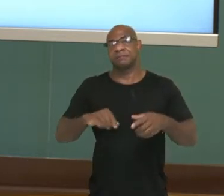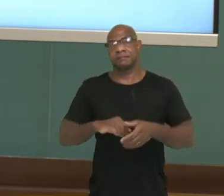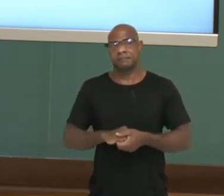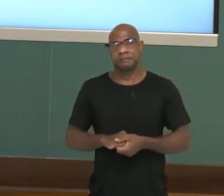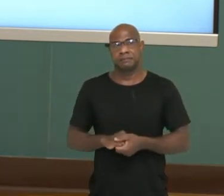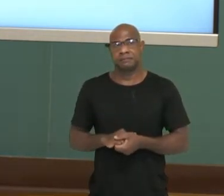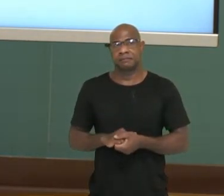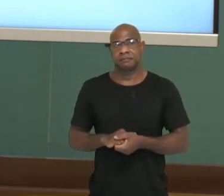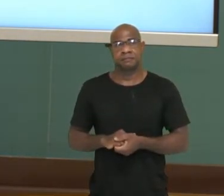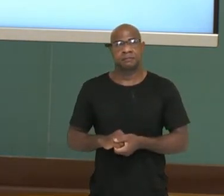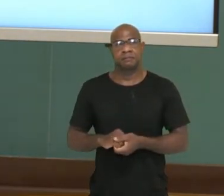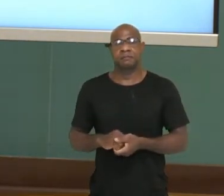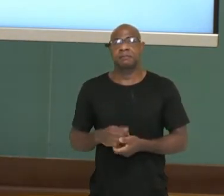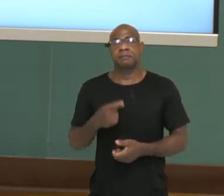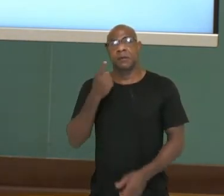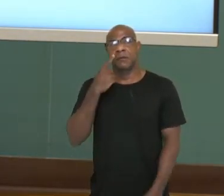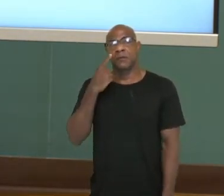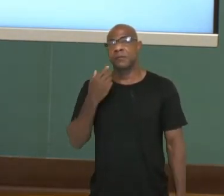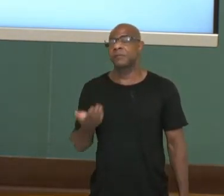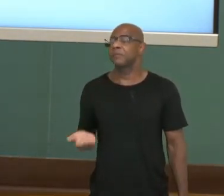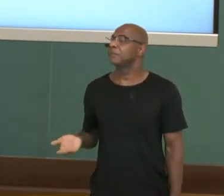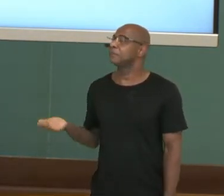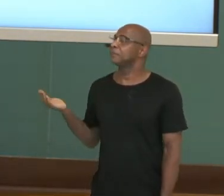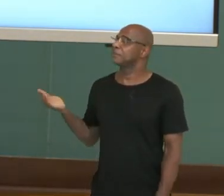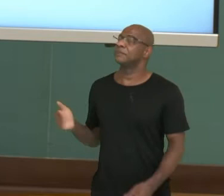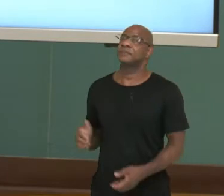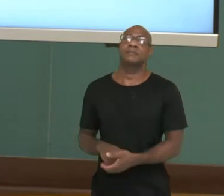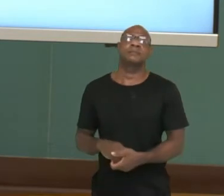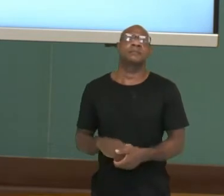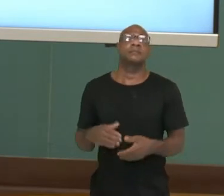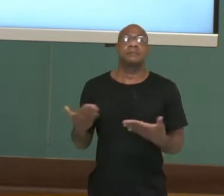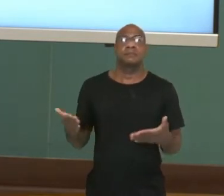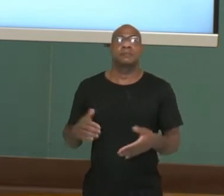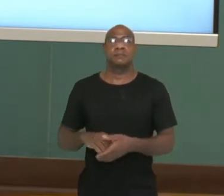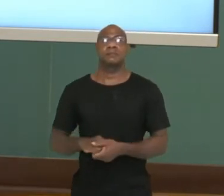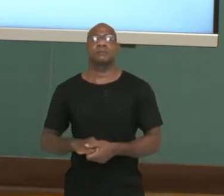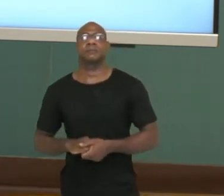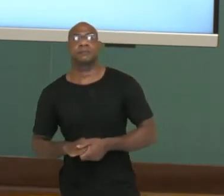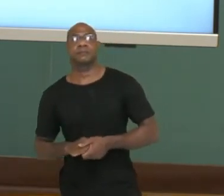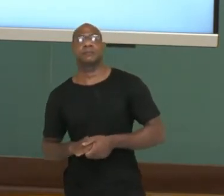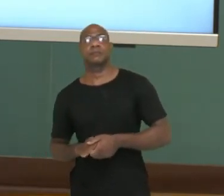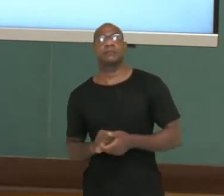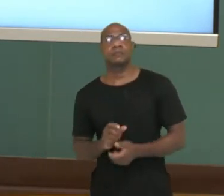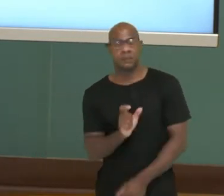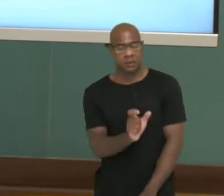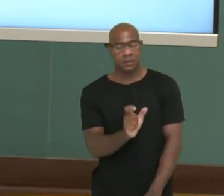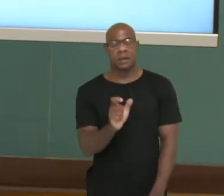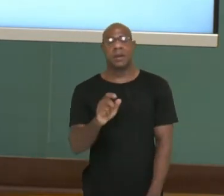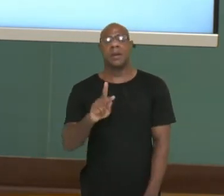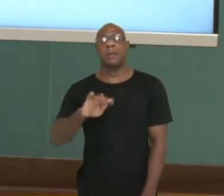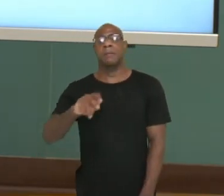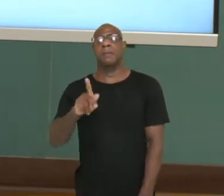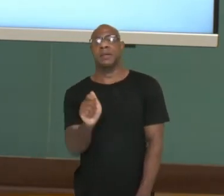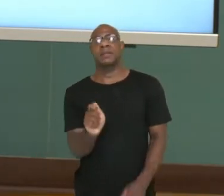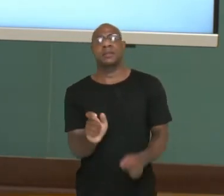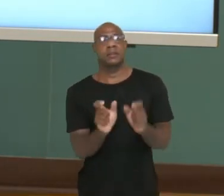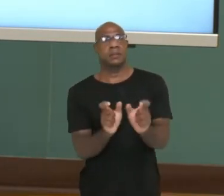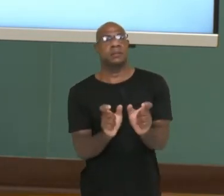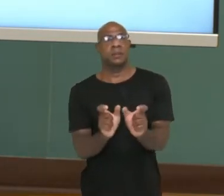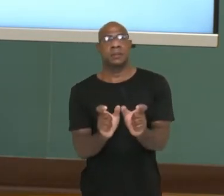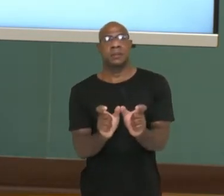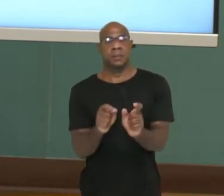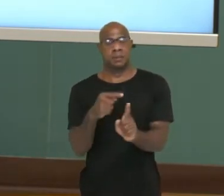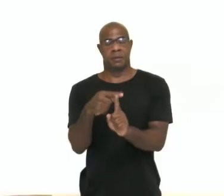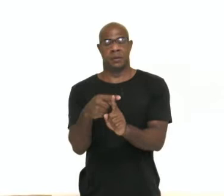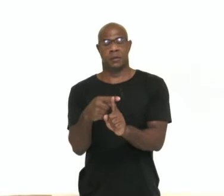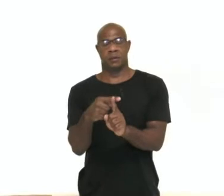tá? Vamos ver aqui, ó. Então eu vou ligar baterias em série. Como é que eu ligo em série? Liga o polo positivo